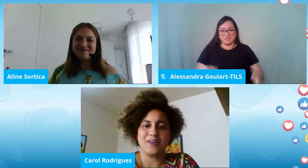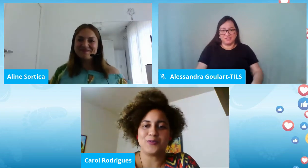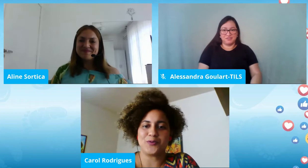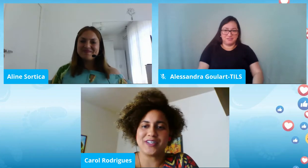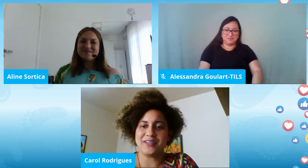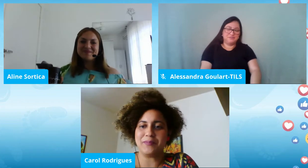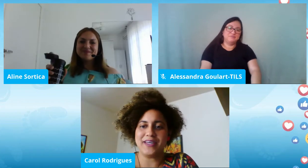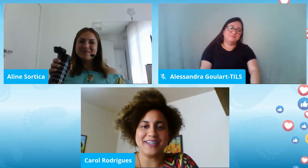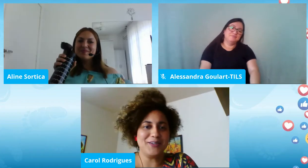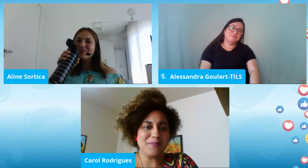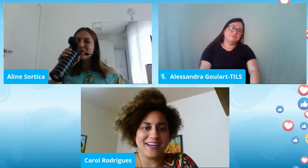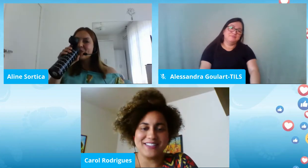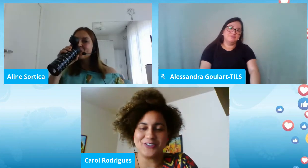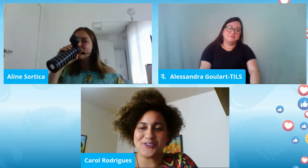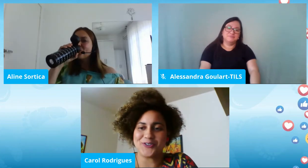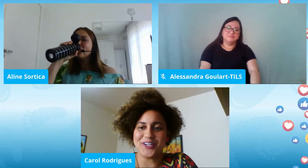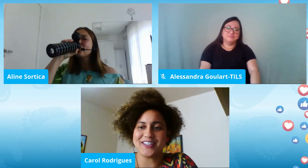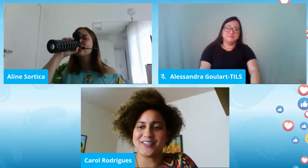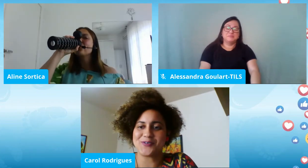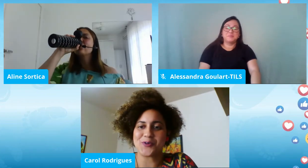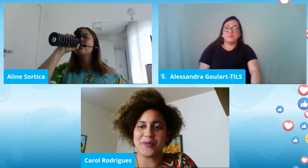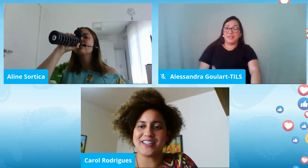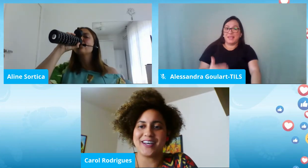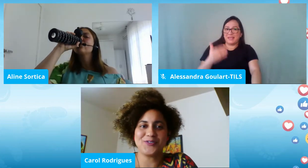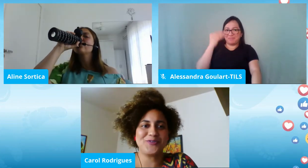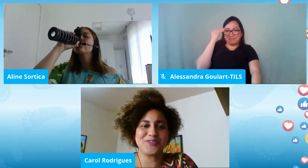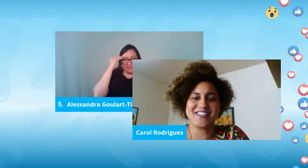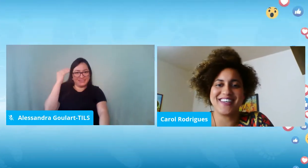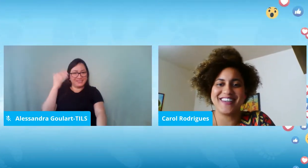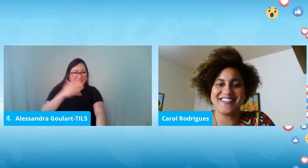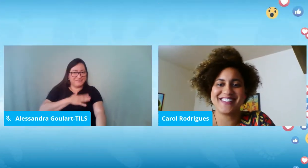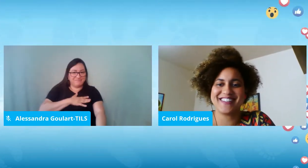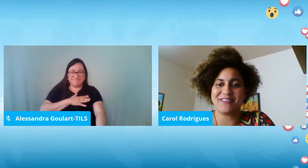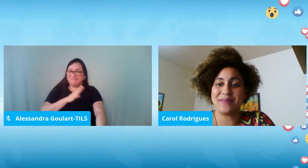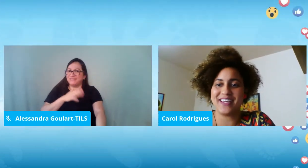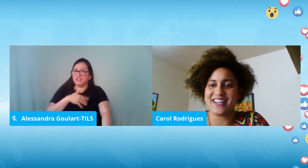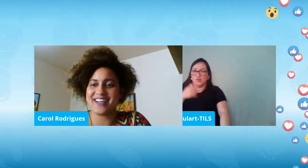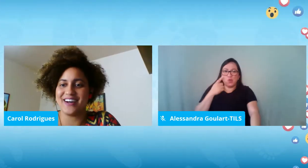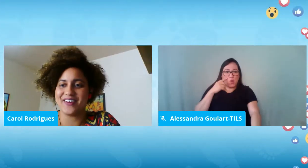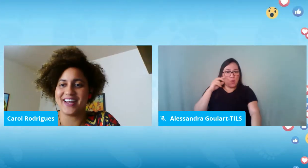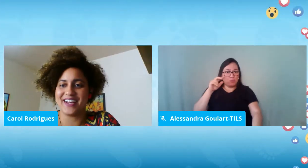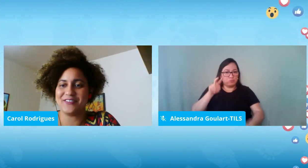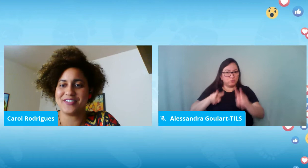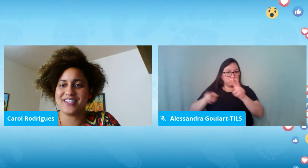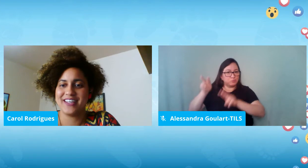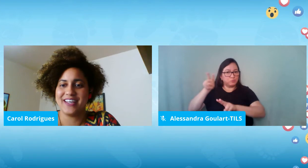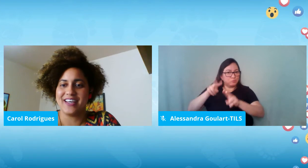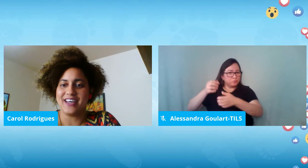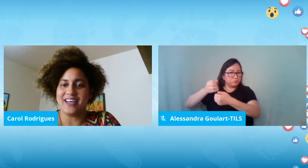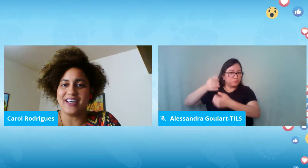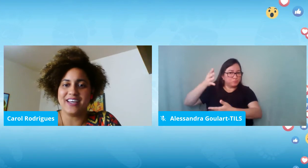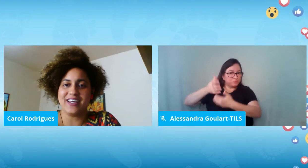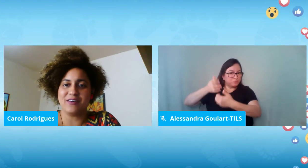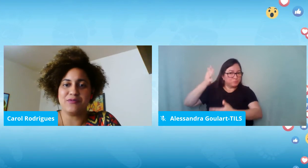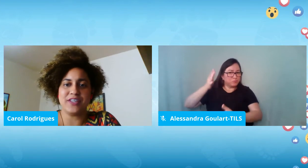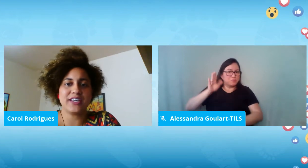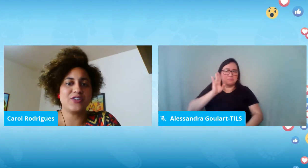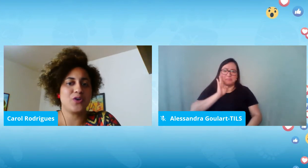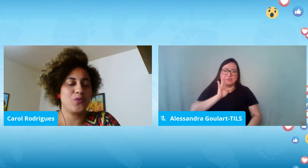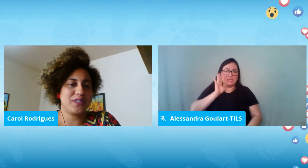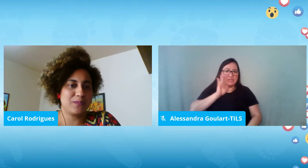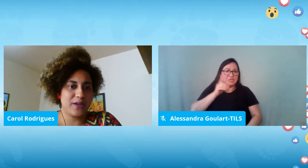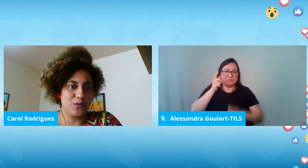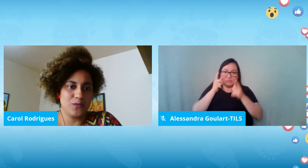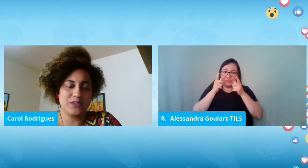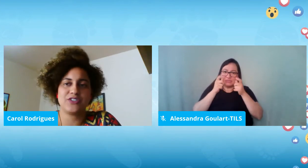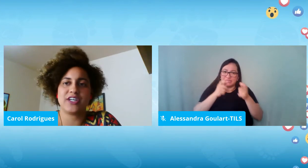Aline. Eu estou aqui bem animada, gente. Eu estou olhando aqui os comentários de vocês. Tá bem legal a live. Vi aqui